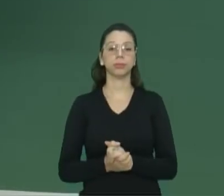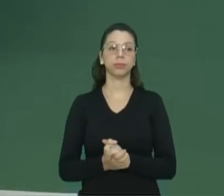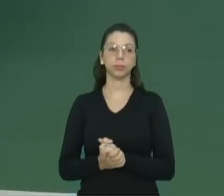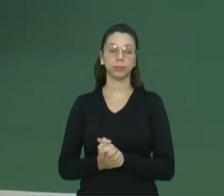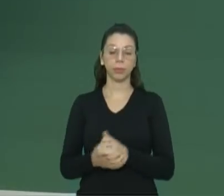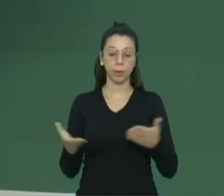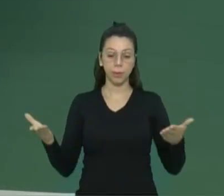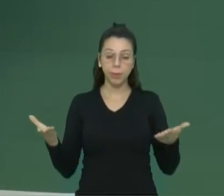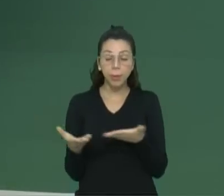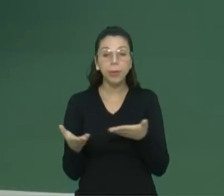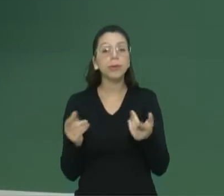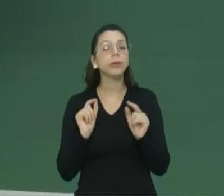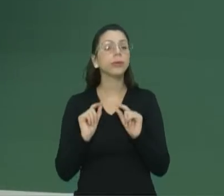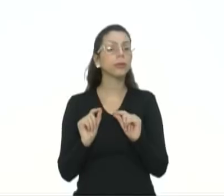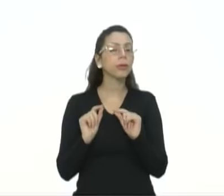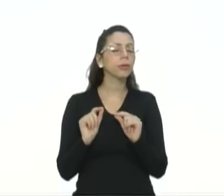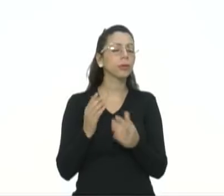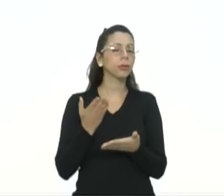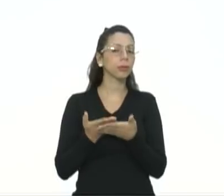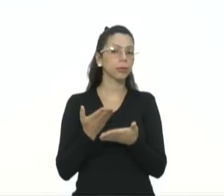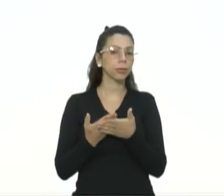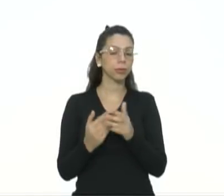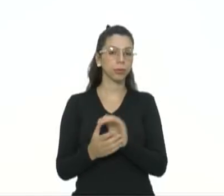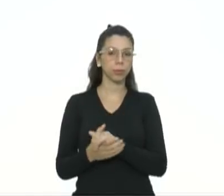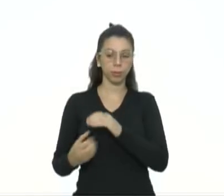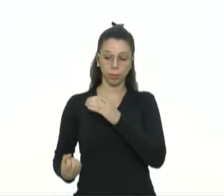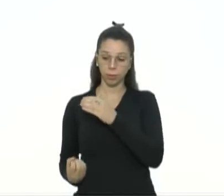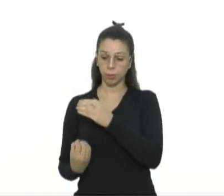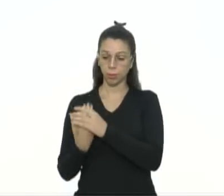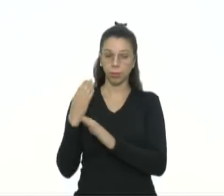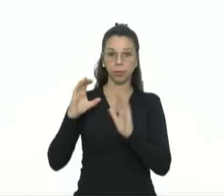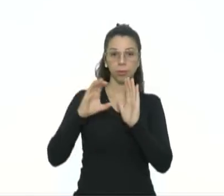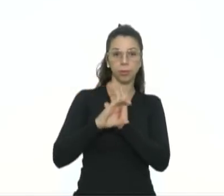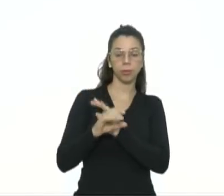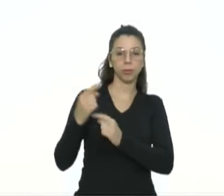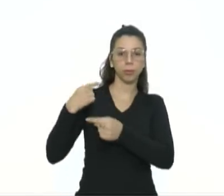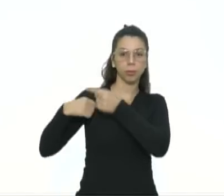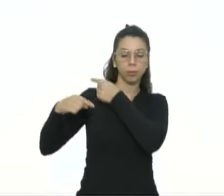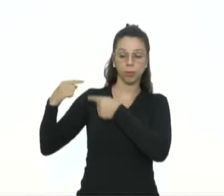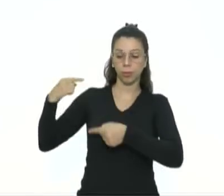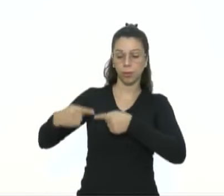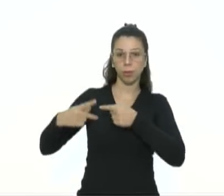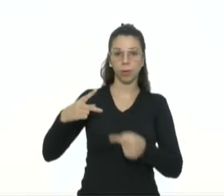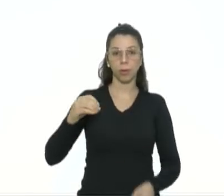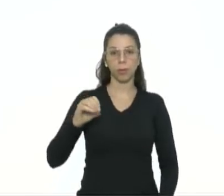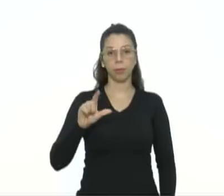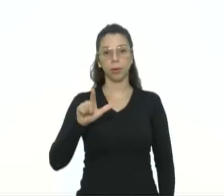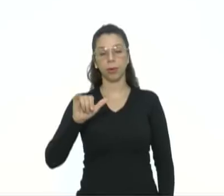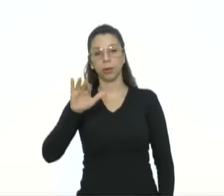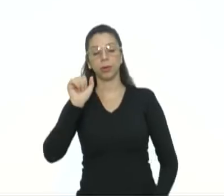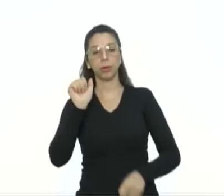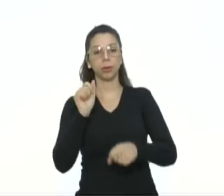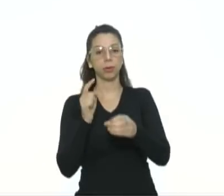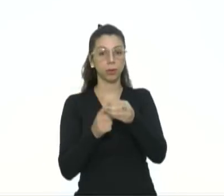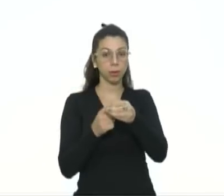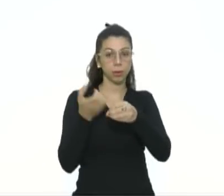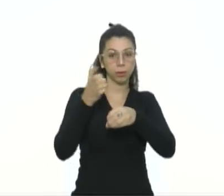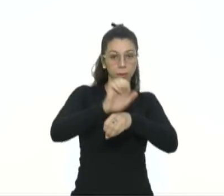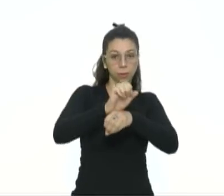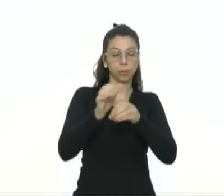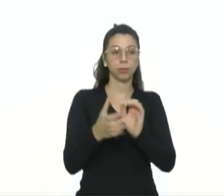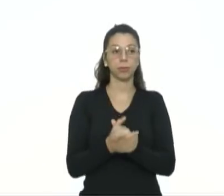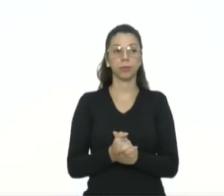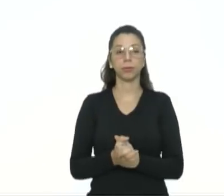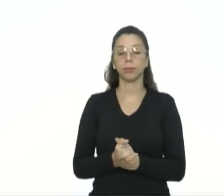hoje nessa aula, o que nós vimos? Né? A origem do conceito política, falando da polis, né, da cidade-estado, principais questões